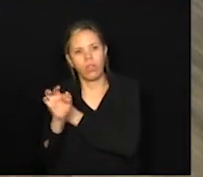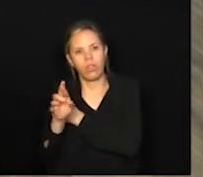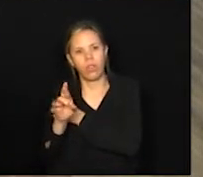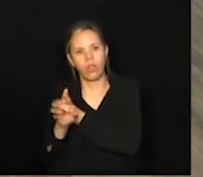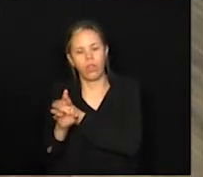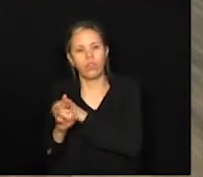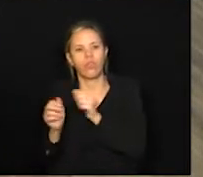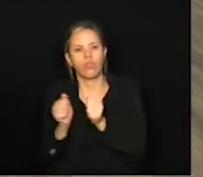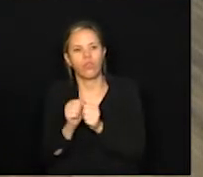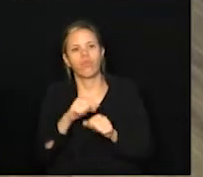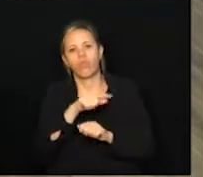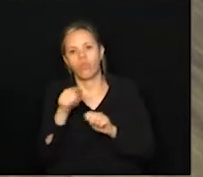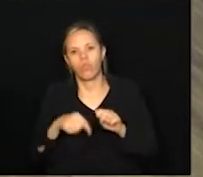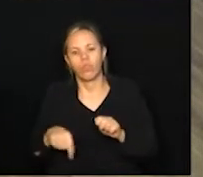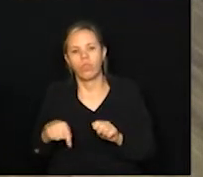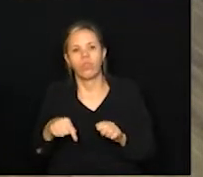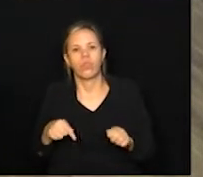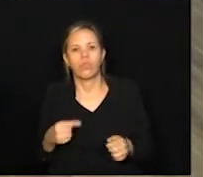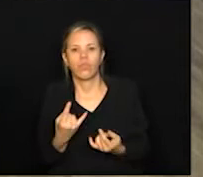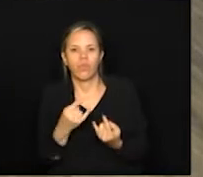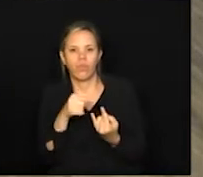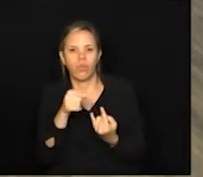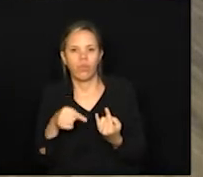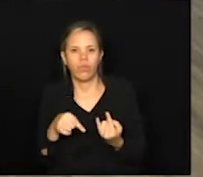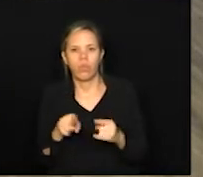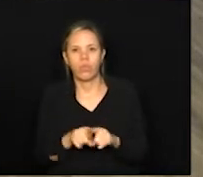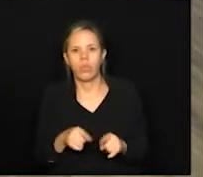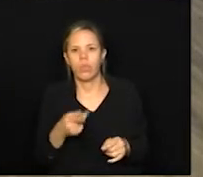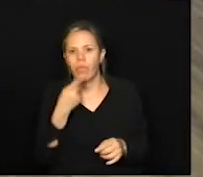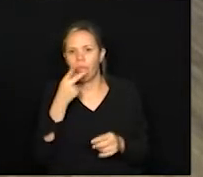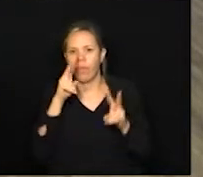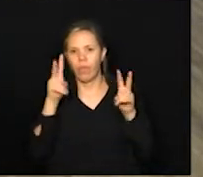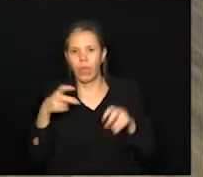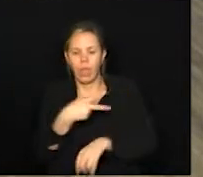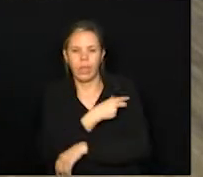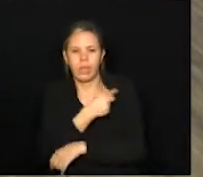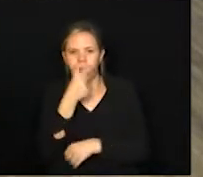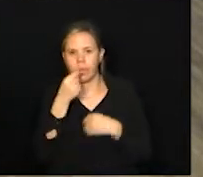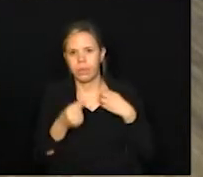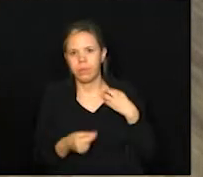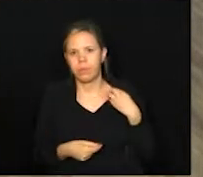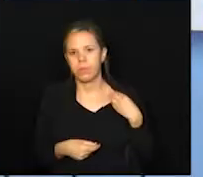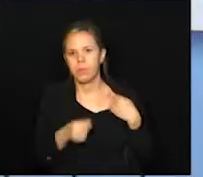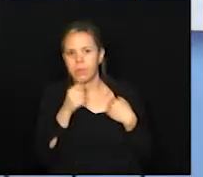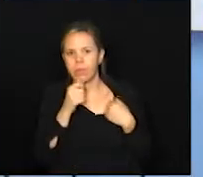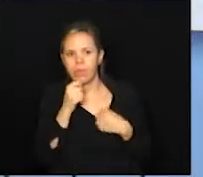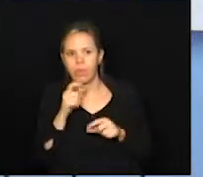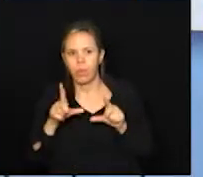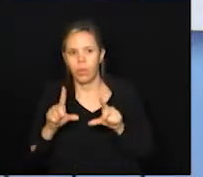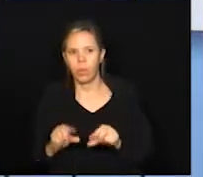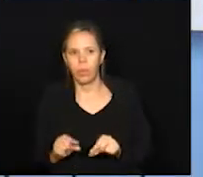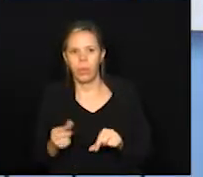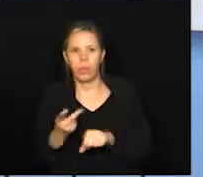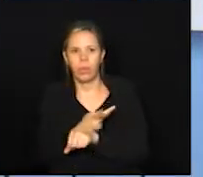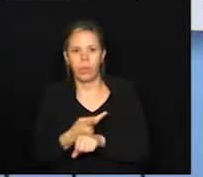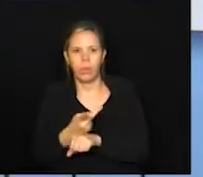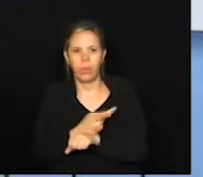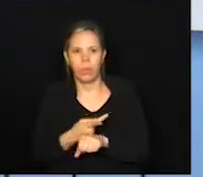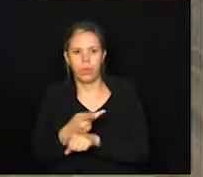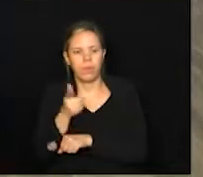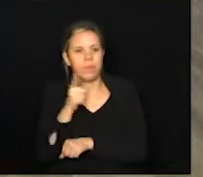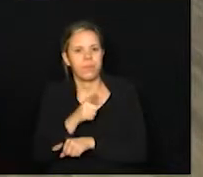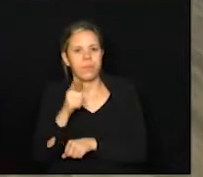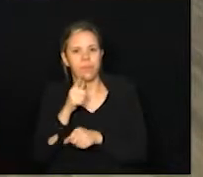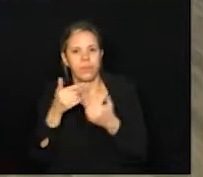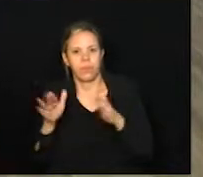com a Fiocruz. Gabriel, a gente não tinha falado, mas vamos falar um pouquinho da gripe, porque, olha, a gente ainda está com baixa procura. Vamos ver se a gente